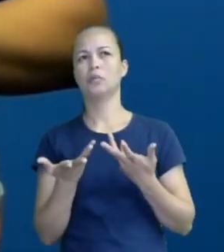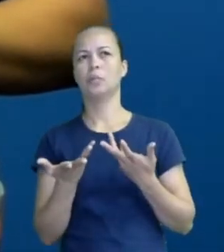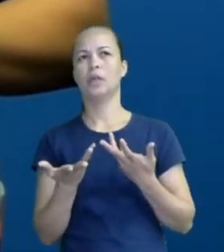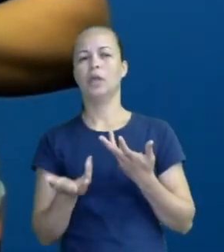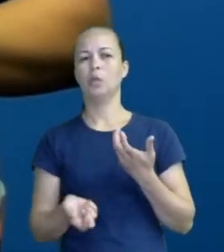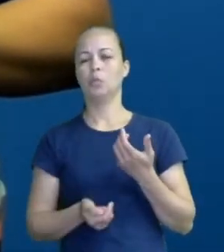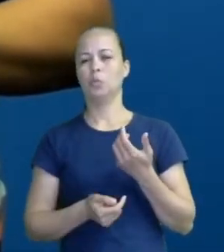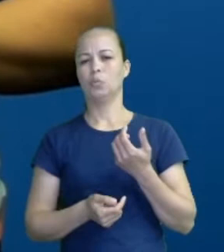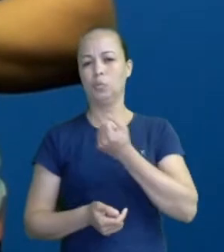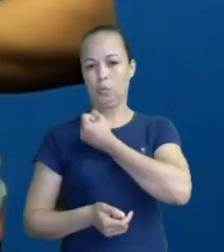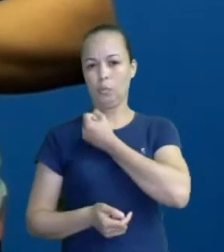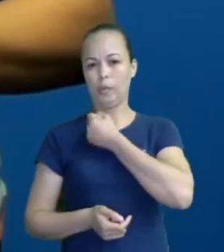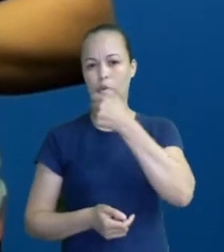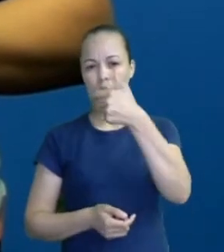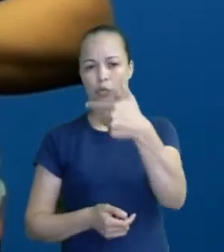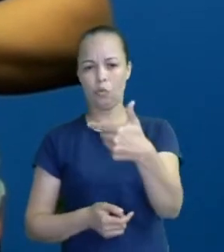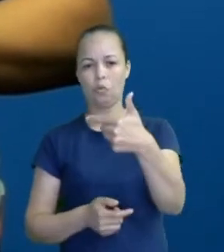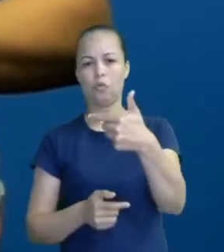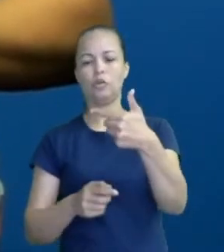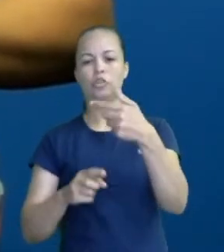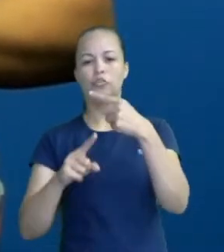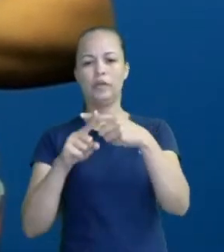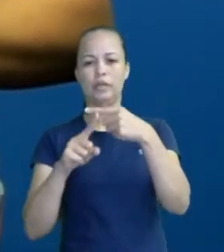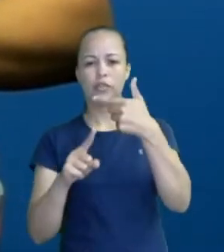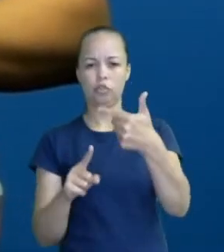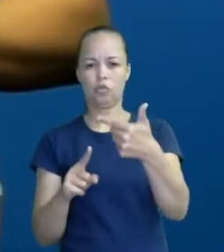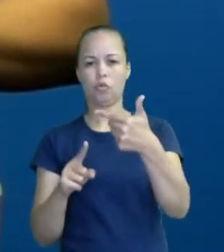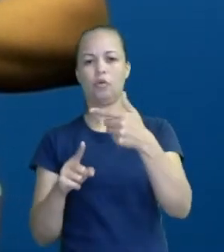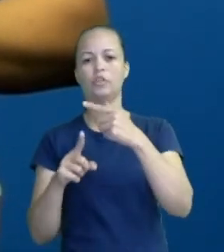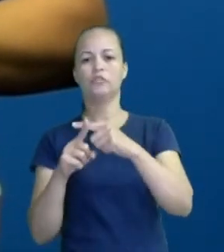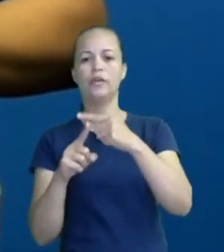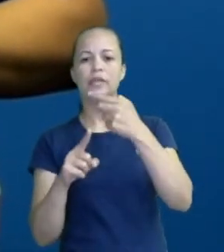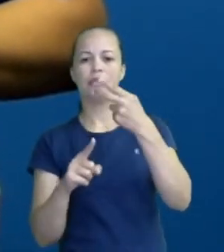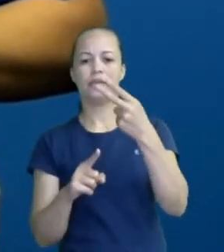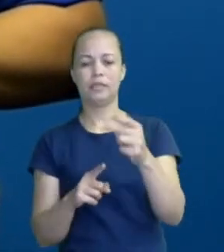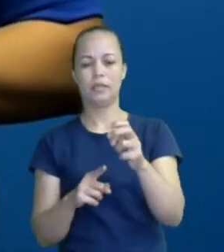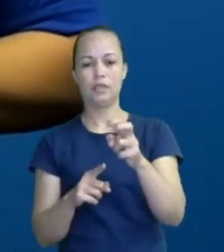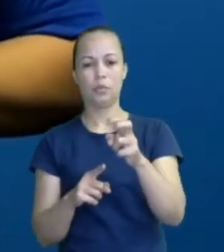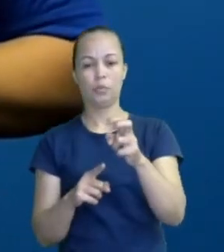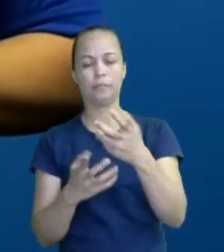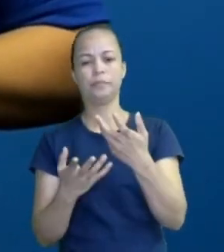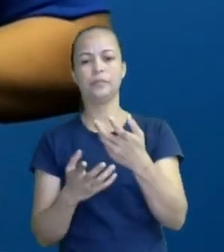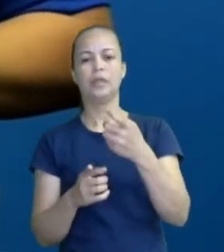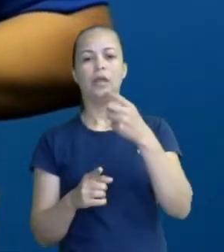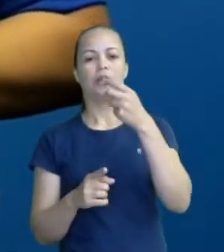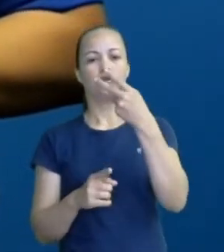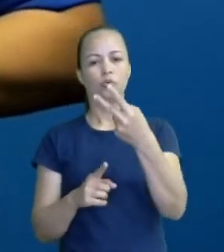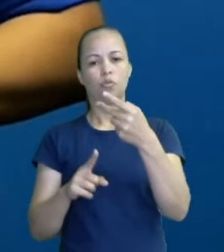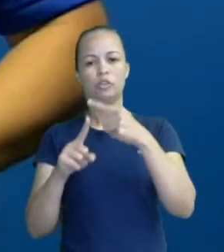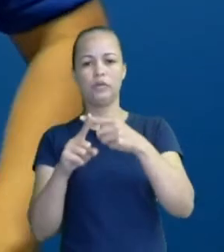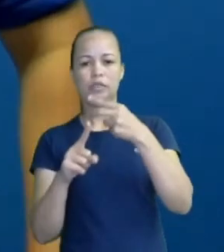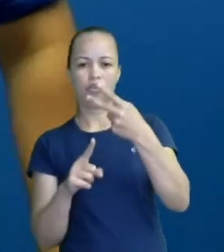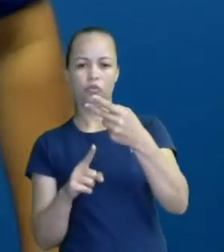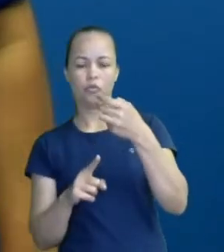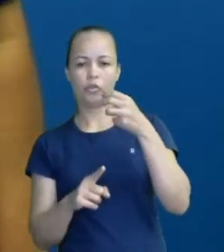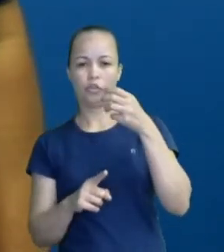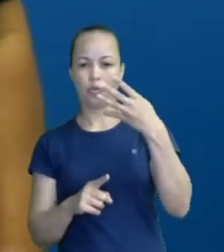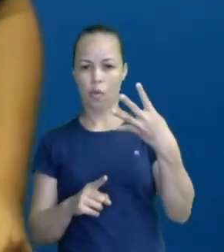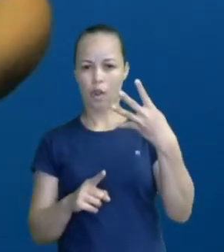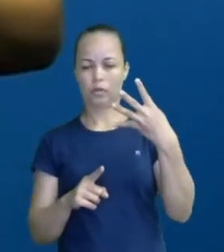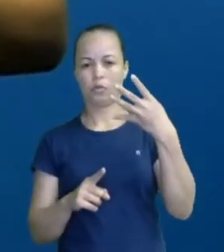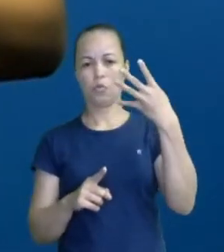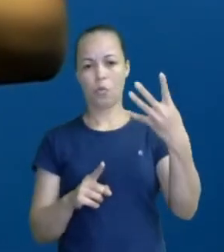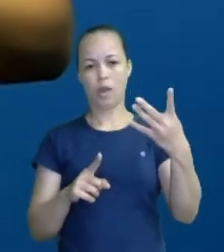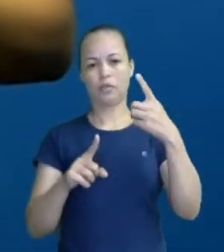número 2 vezes 2 vezes 5. 2 vezes 2 é 4. 4 vezes 5,